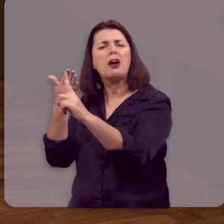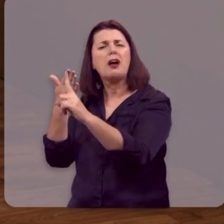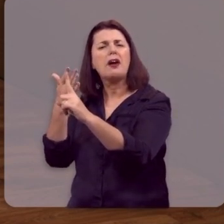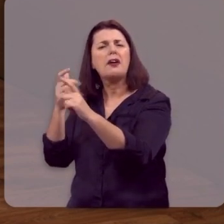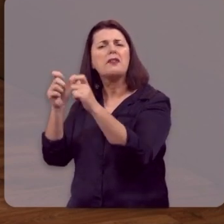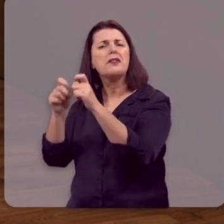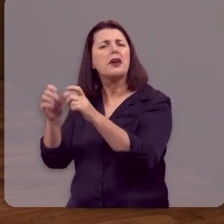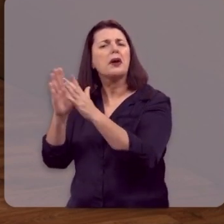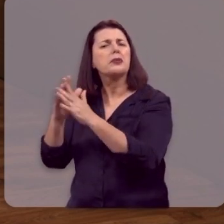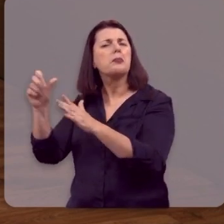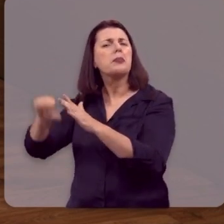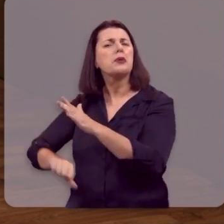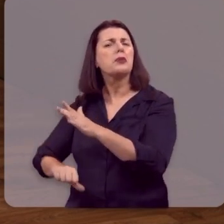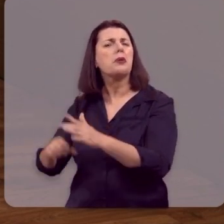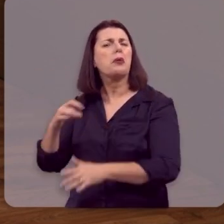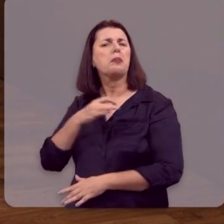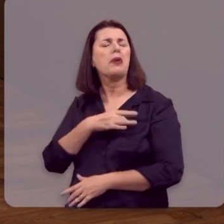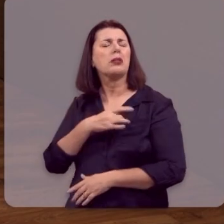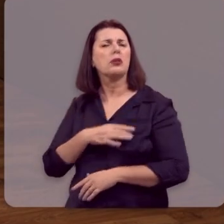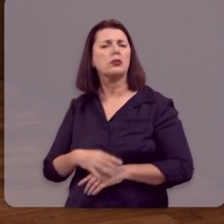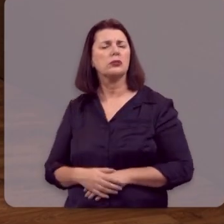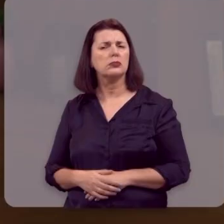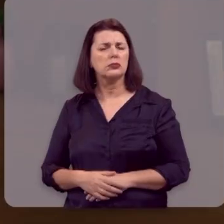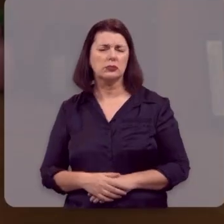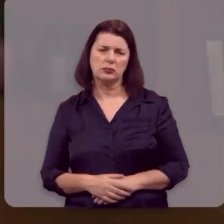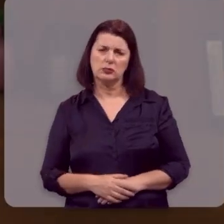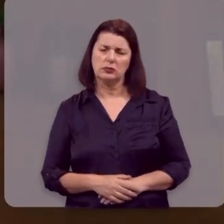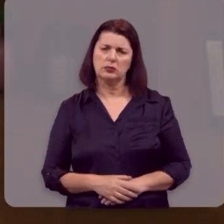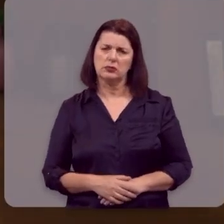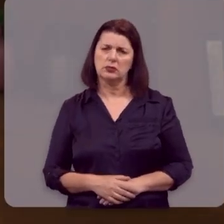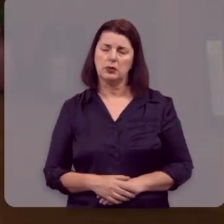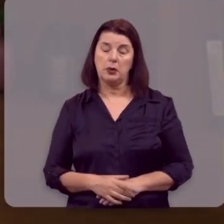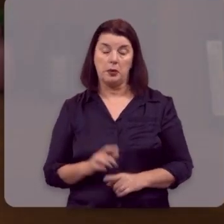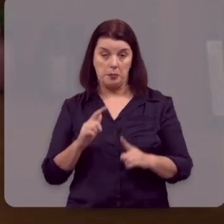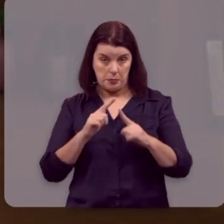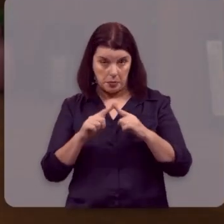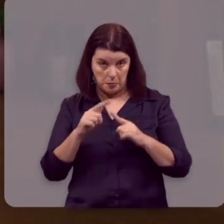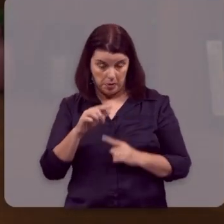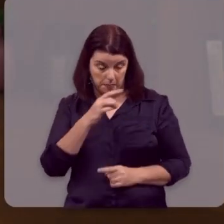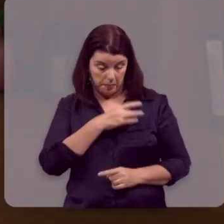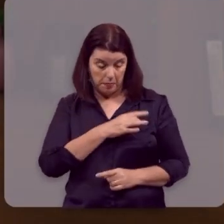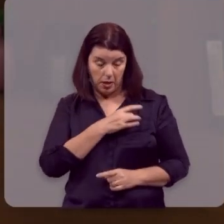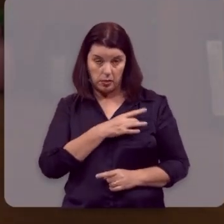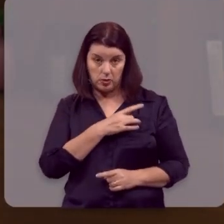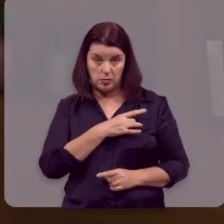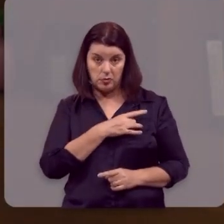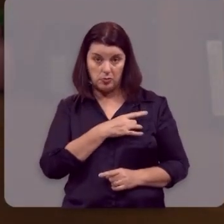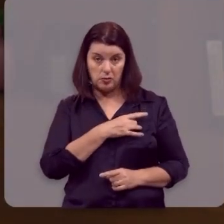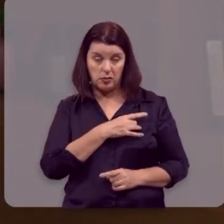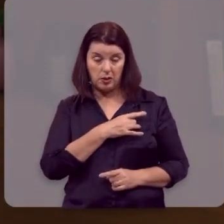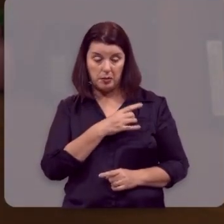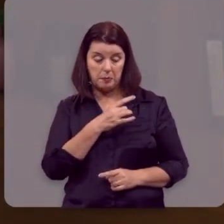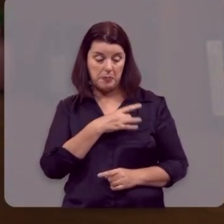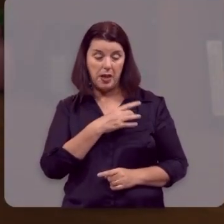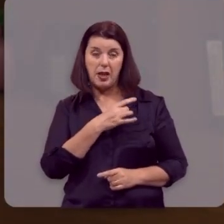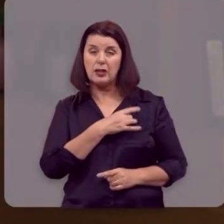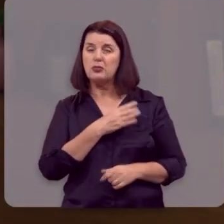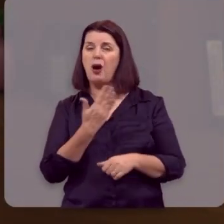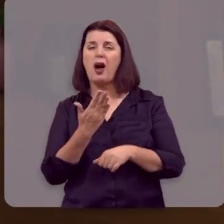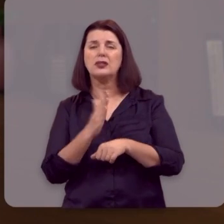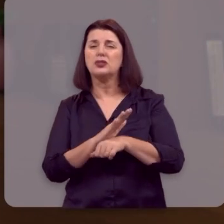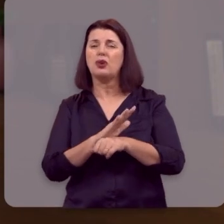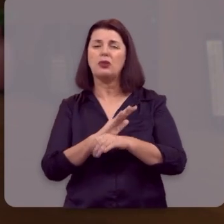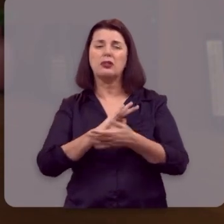agravando ainda mais a situação para eles. O problema do medo é que ele não só agrava a situação,